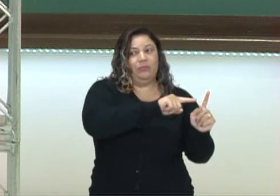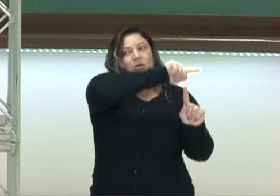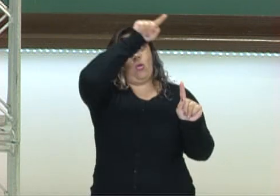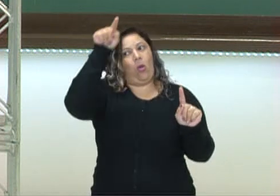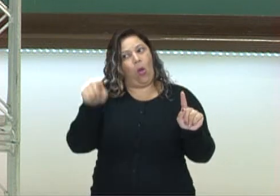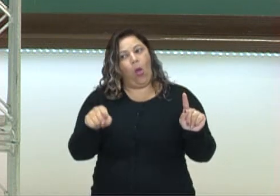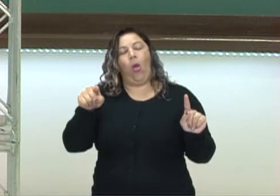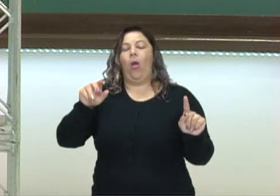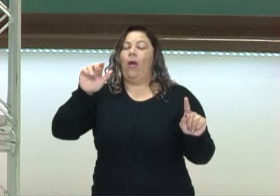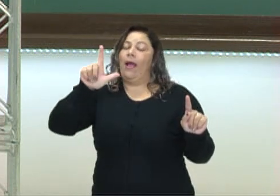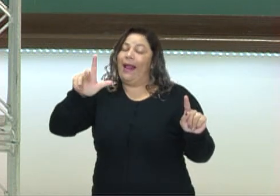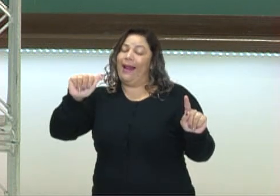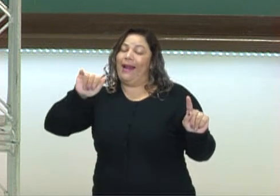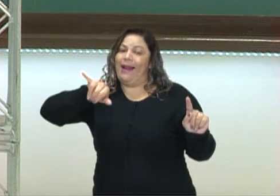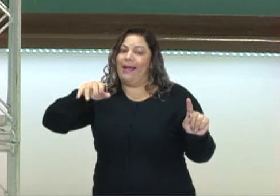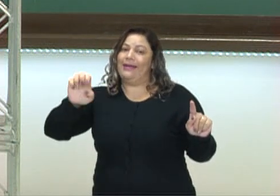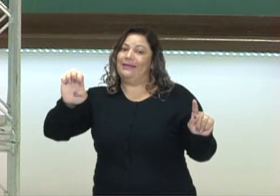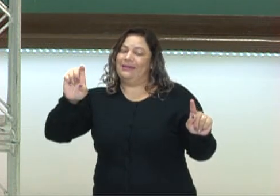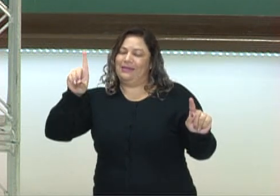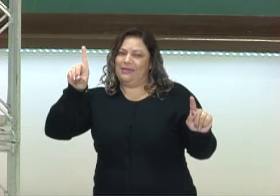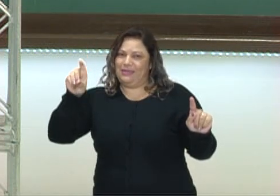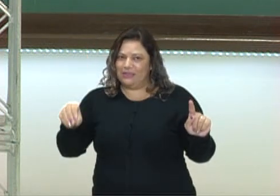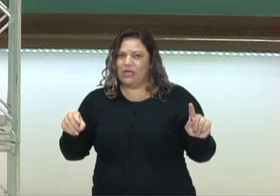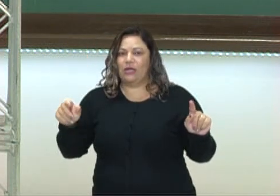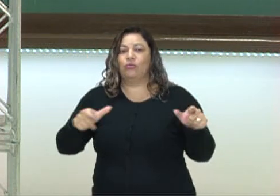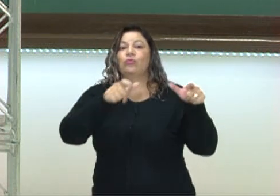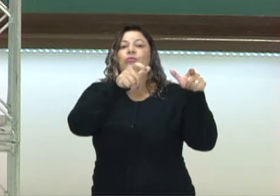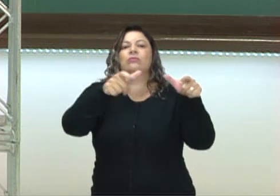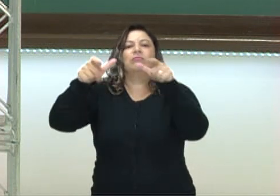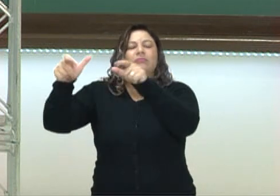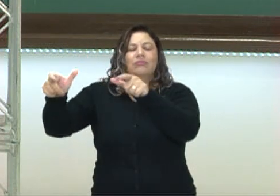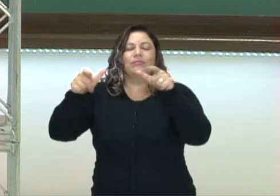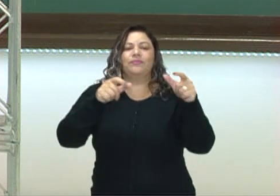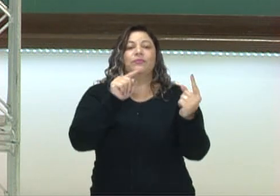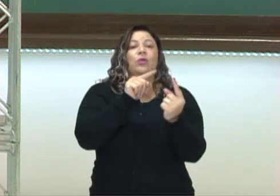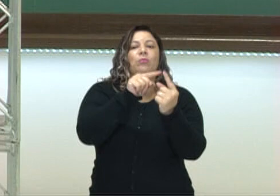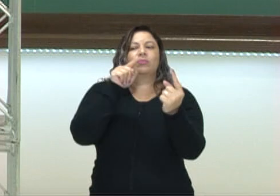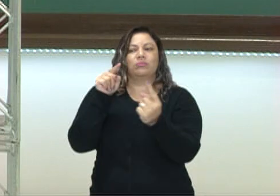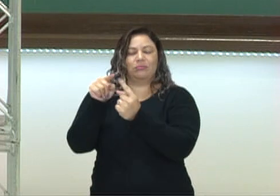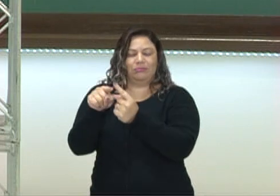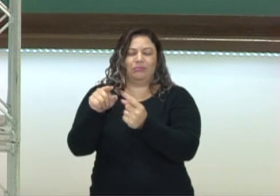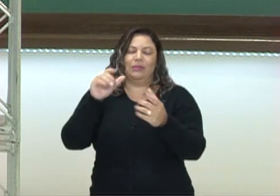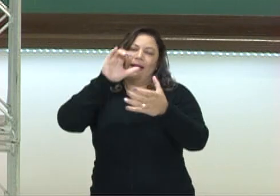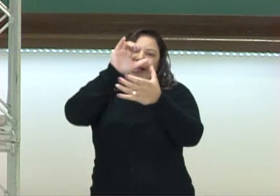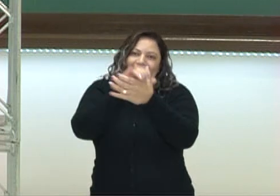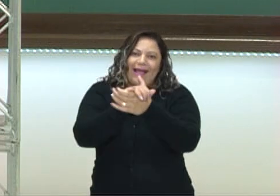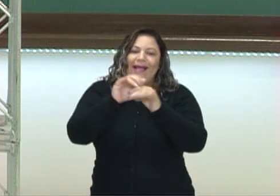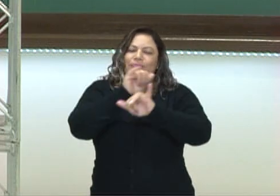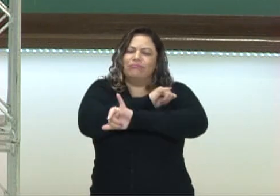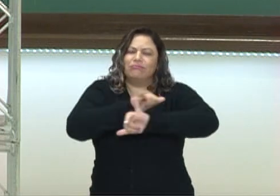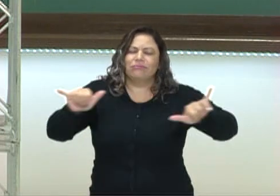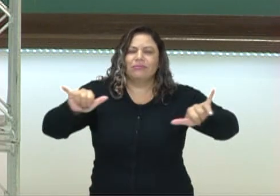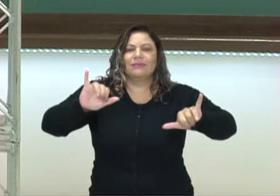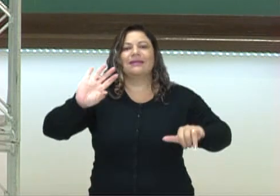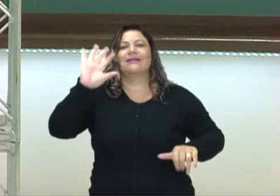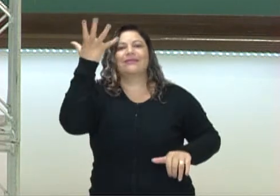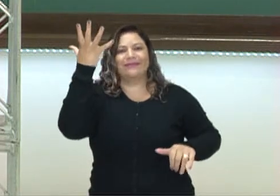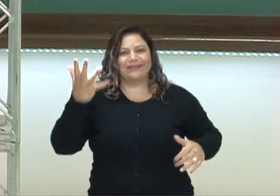Agreste de Pernambuco. Então, temos aí a indicação do local de onde esse matrimônio, essa notícia aconteceu,